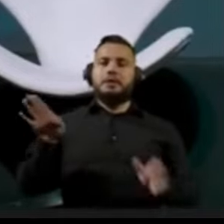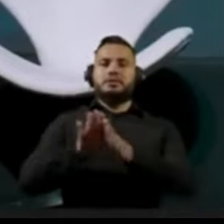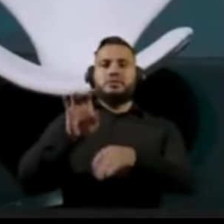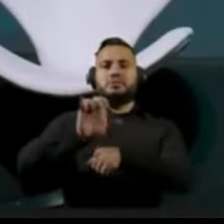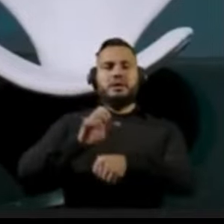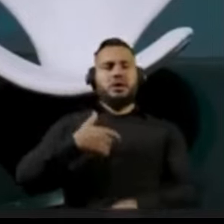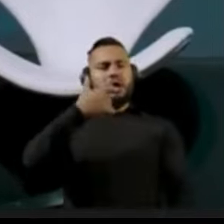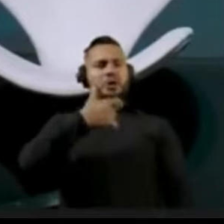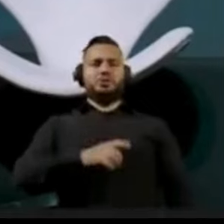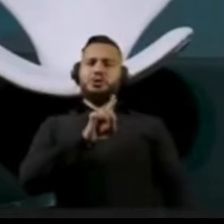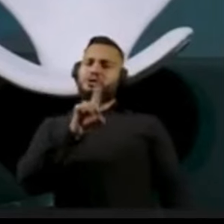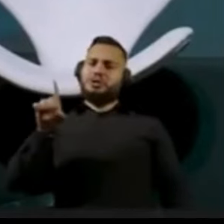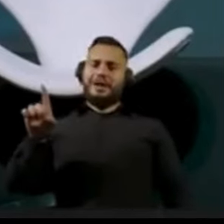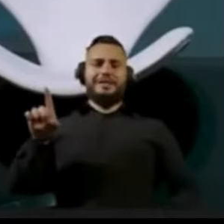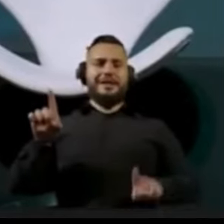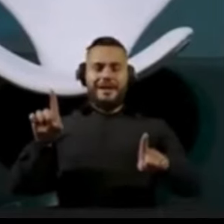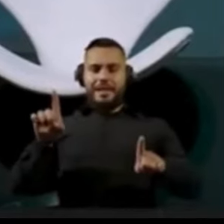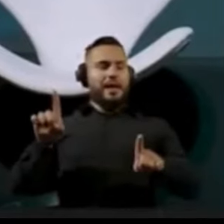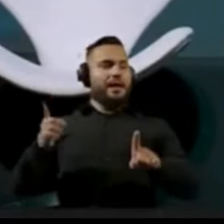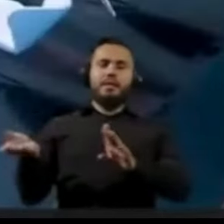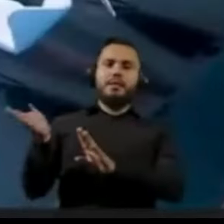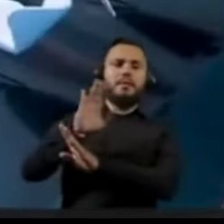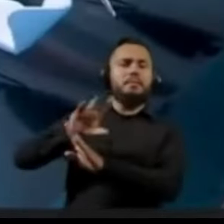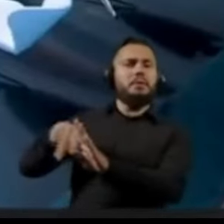lá e se vende por 30 moedas.